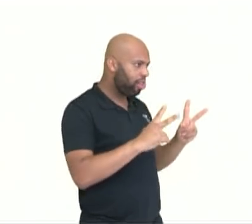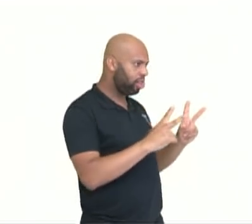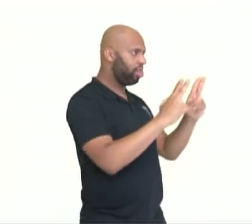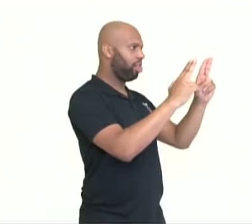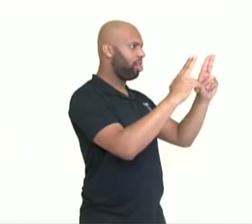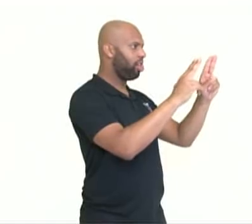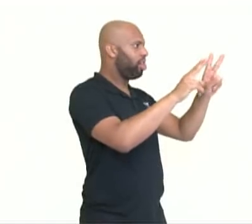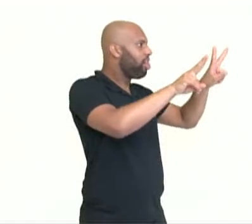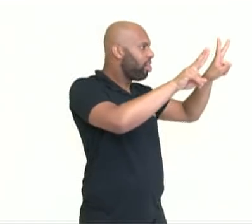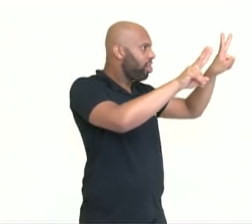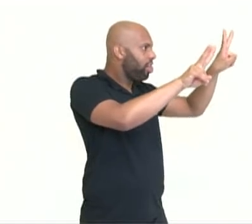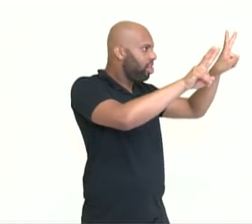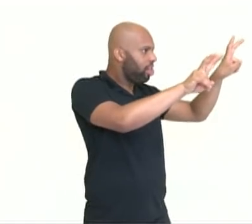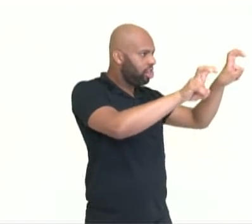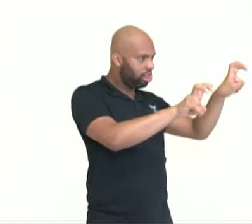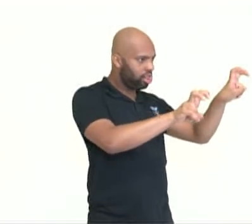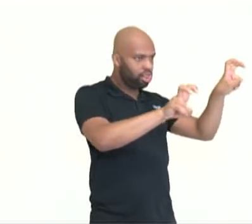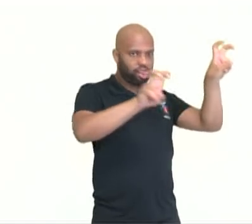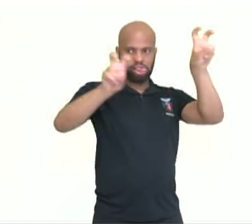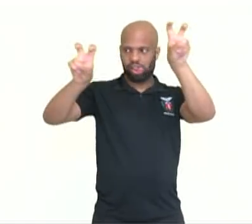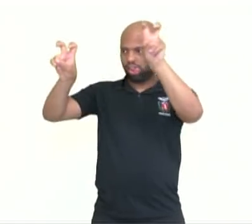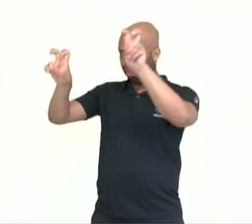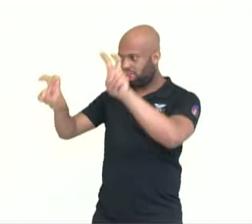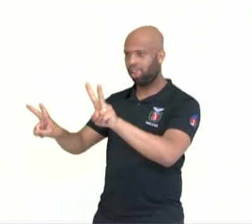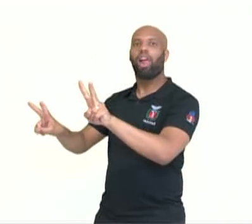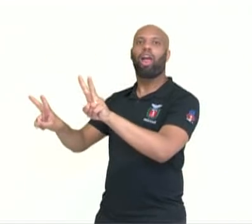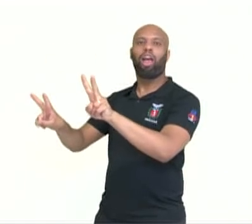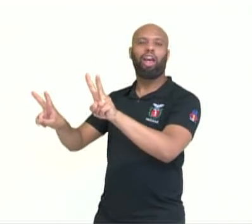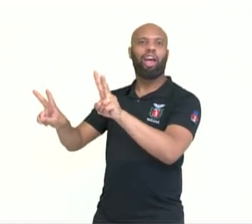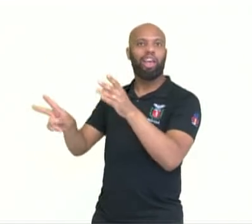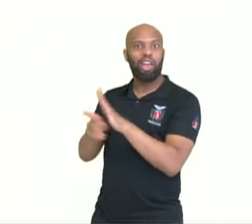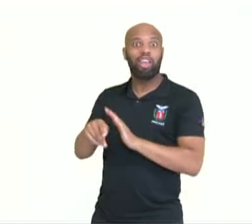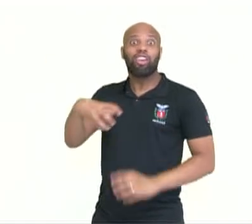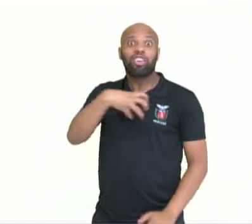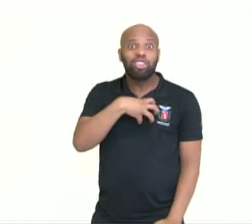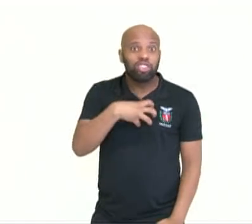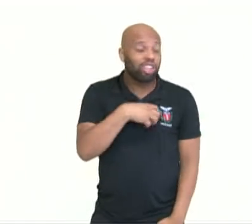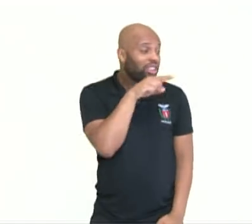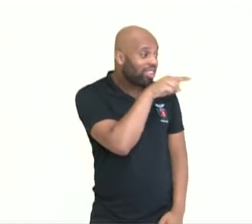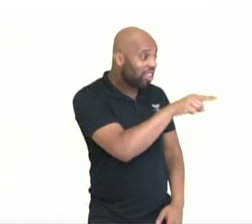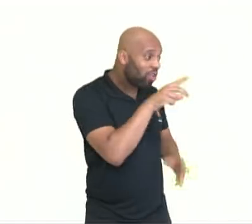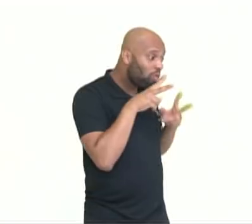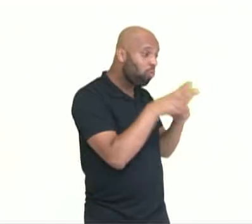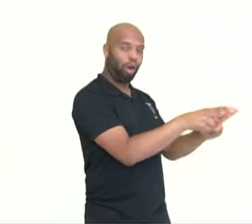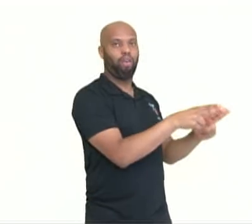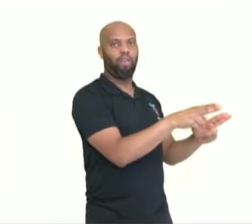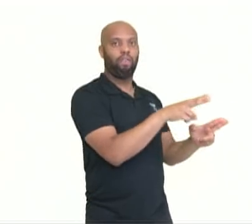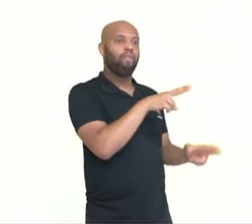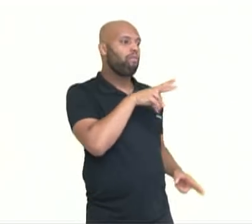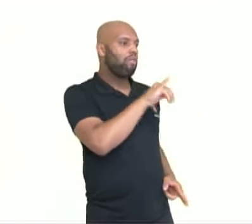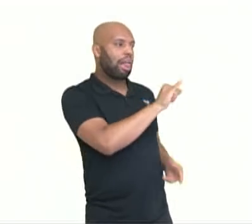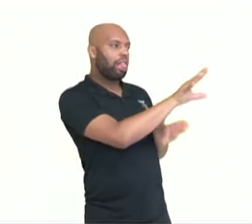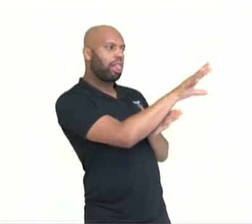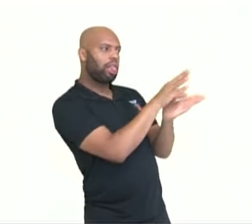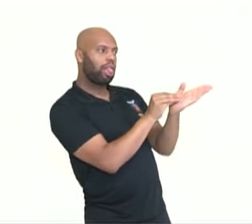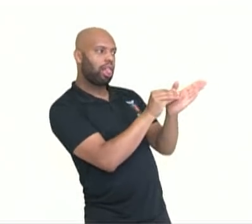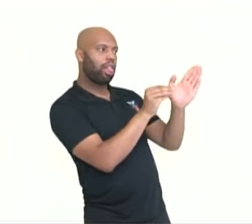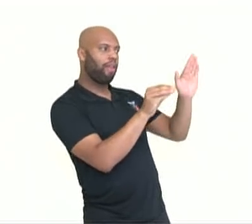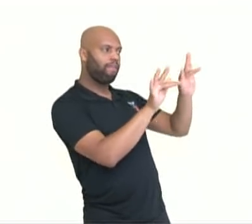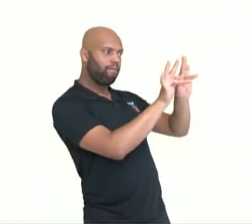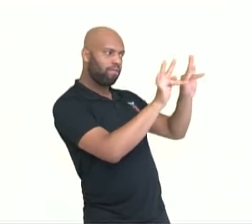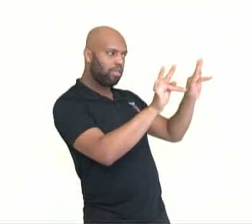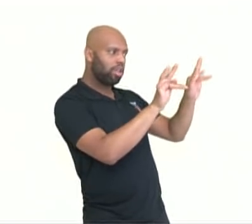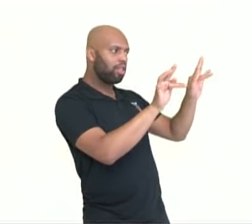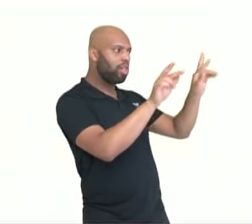discurso do jeitinho que aquela pessoa falou. Então, quando você vai pegar a fala de alguém e vai colocar na sua fala, você